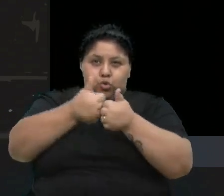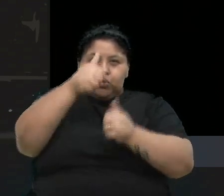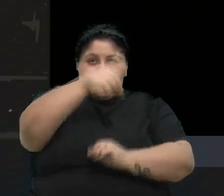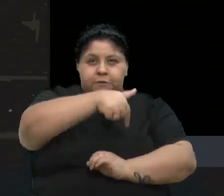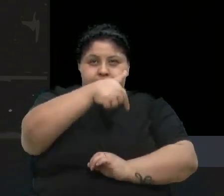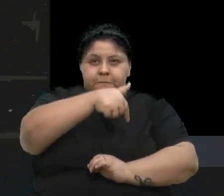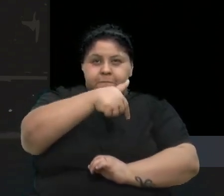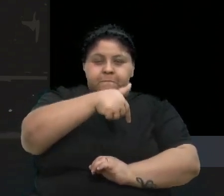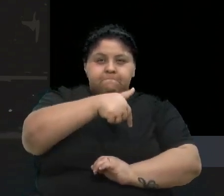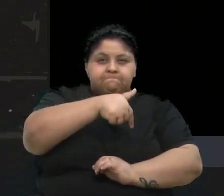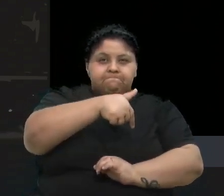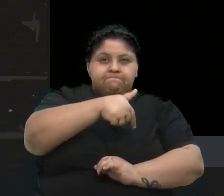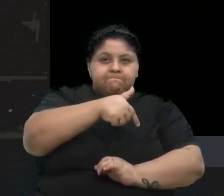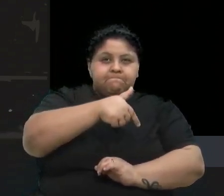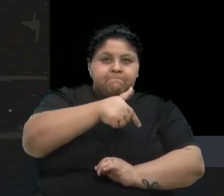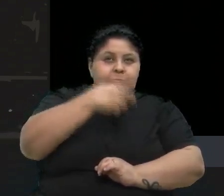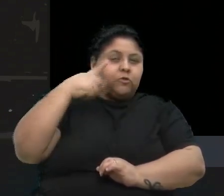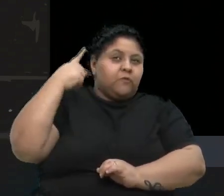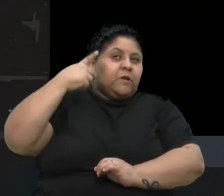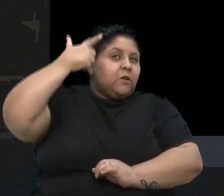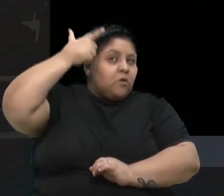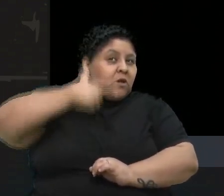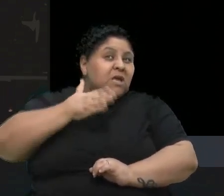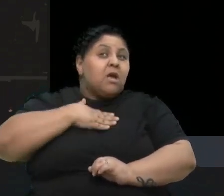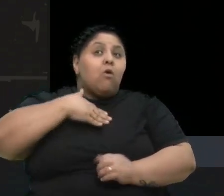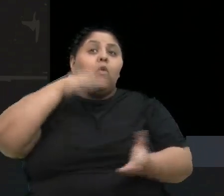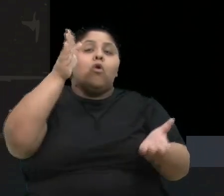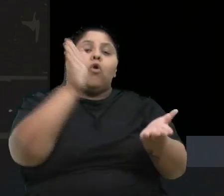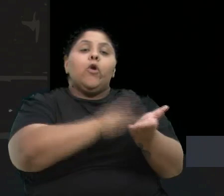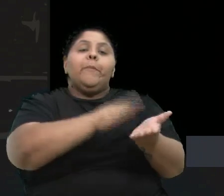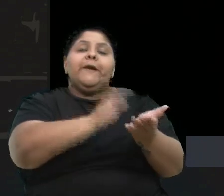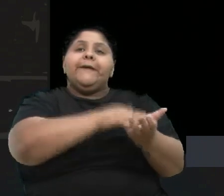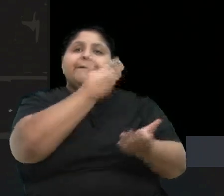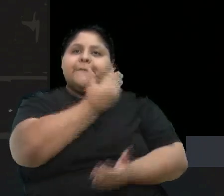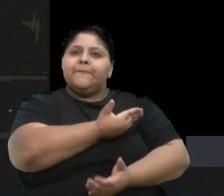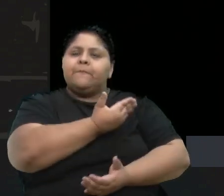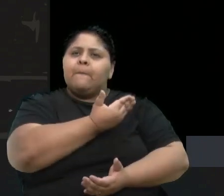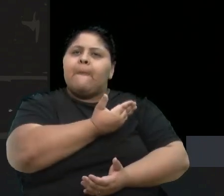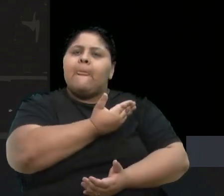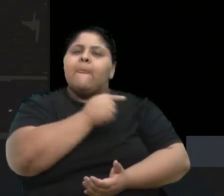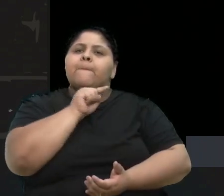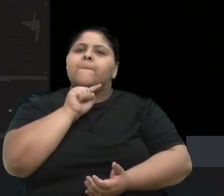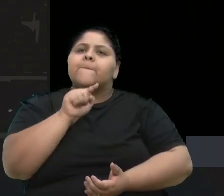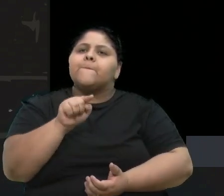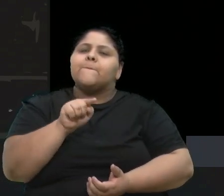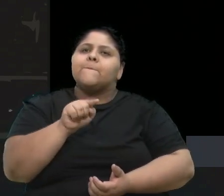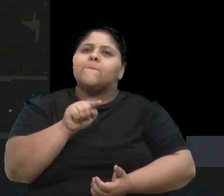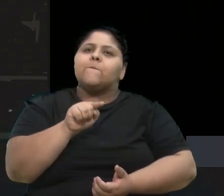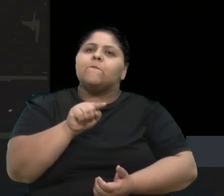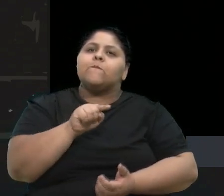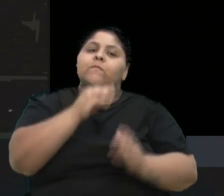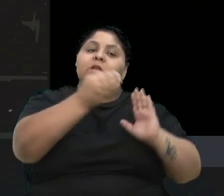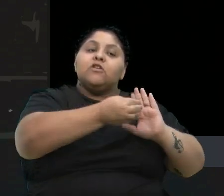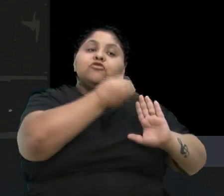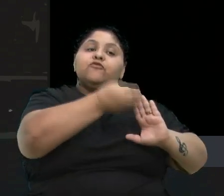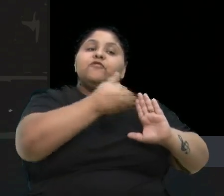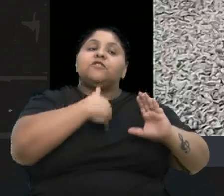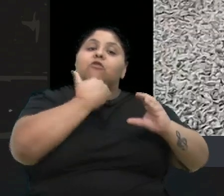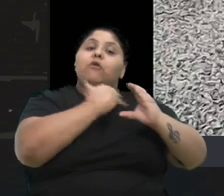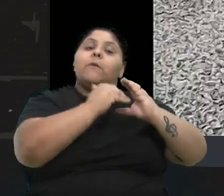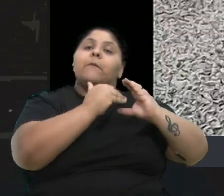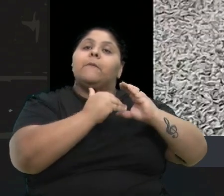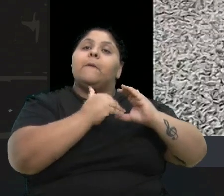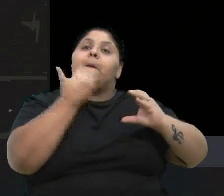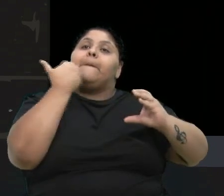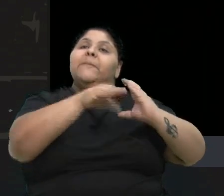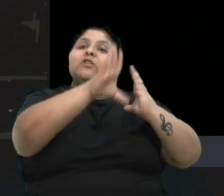Lucas Caranhato, e eu cobrei dela, aqui inclusive disse, vereadora, e os ofícios que eu lhe mandei, ela disse, manda uma